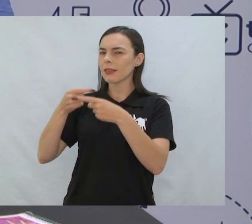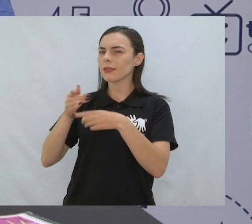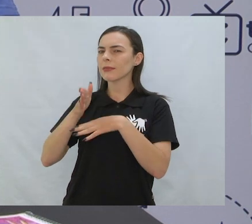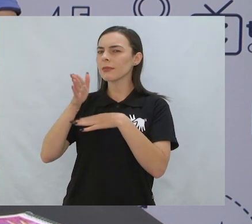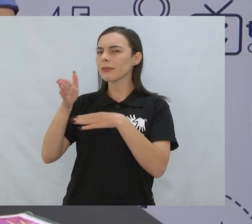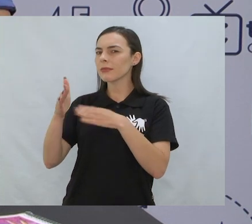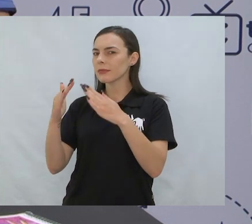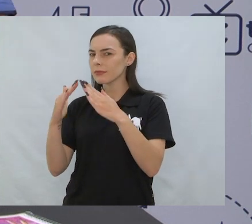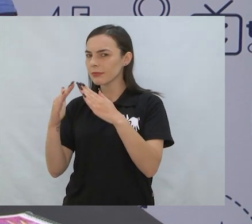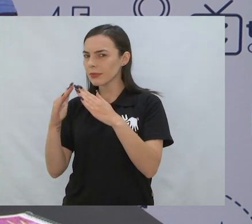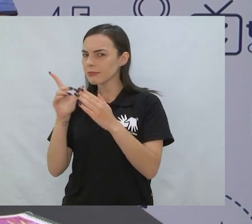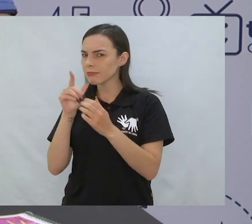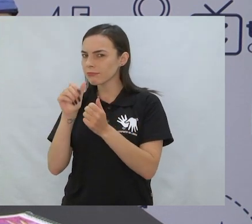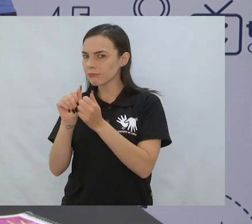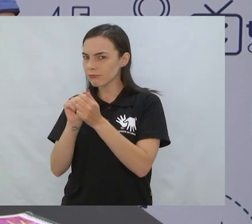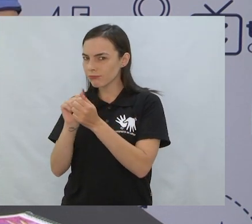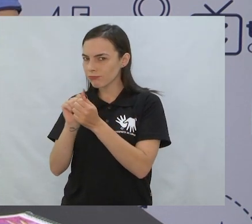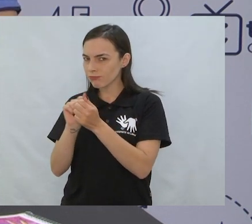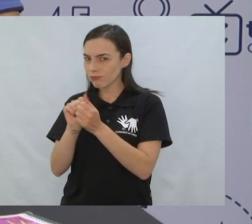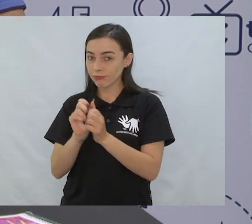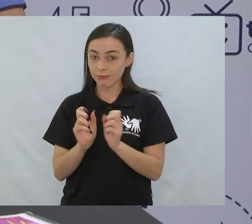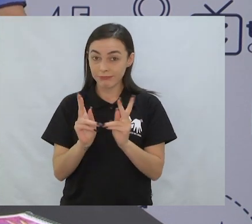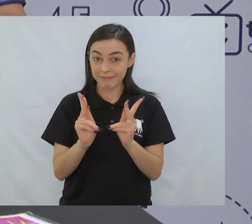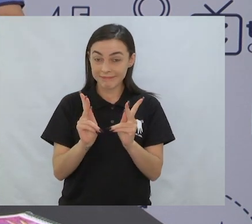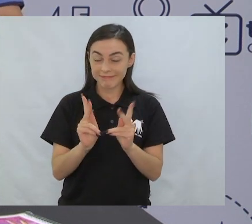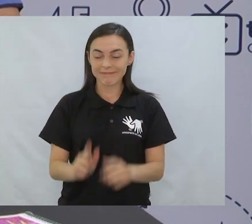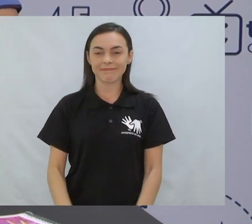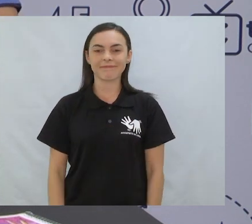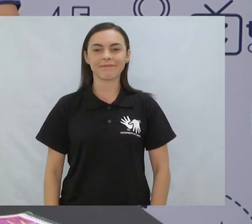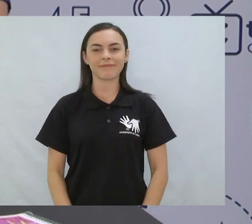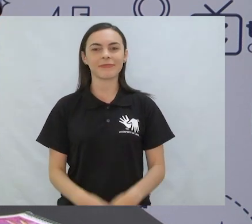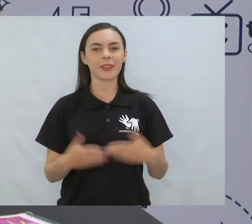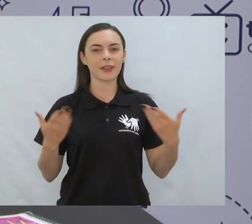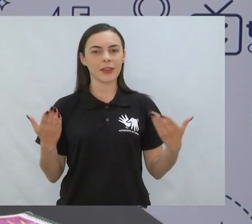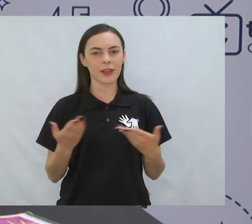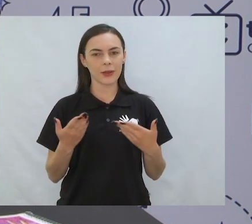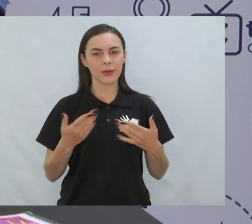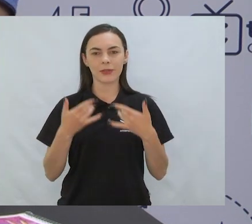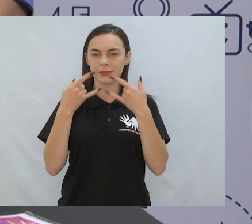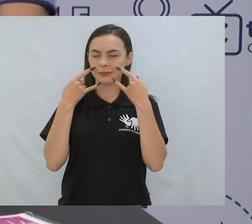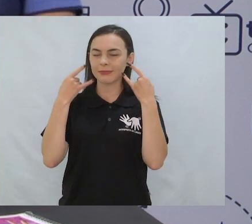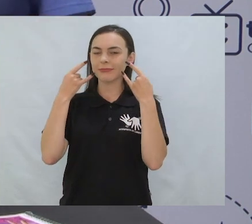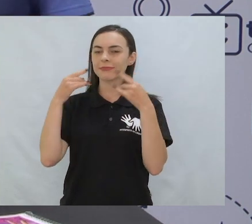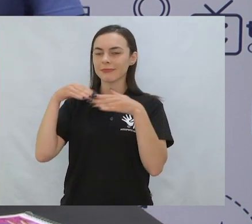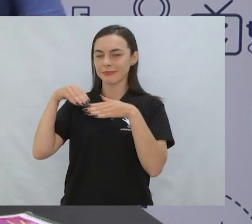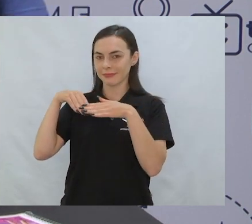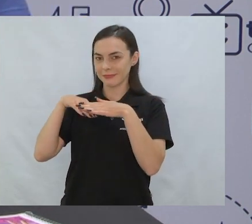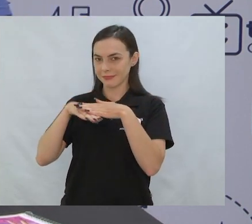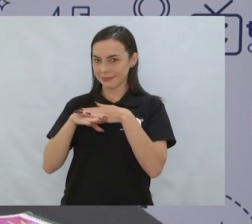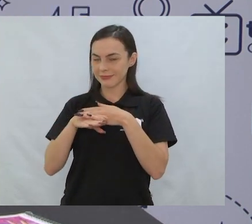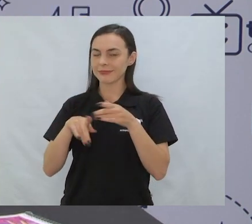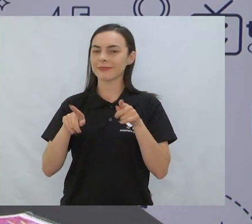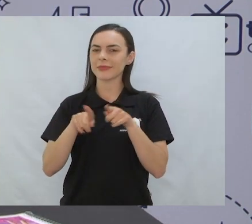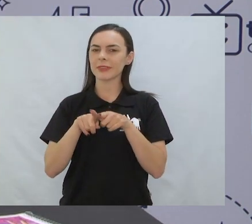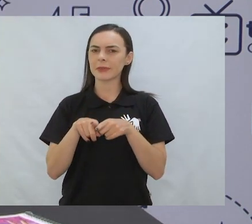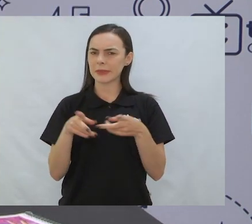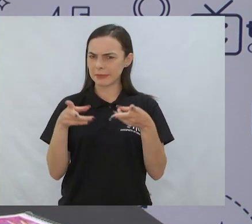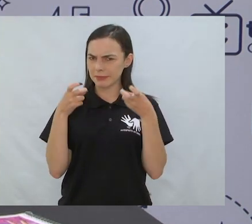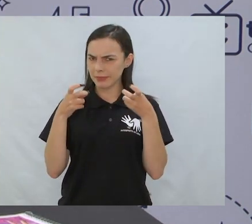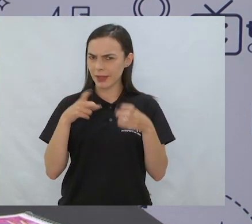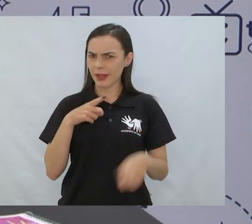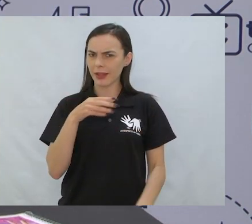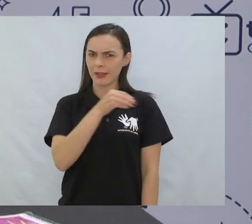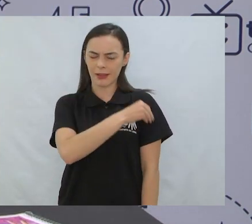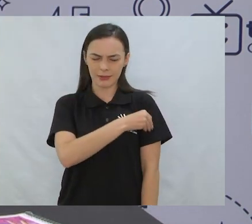a gente vai para casa e vai lavar, ok? Muito bem, então já estou guardando a minha máscara aqui. Viram que já